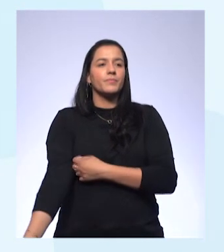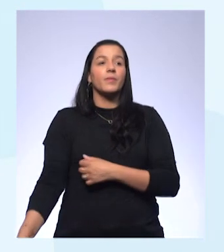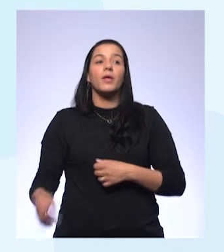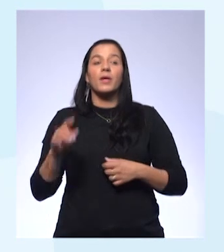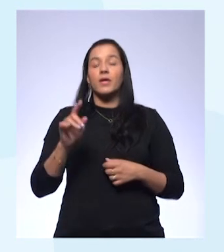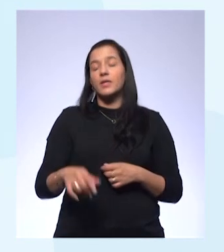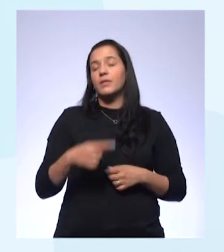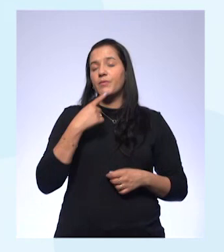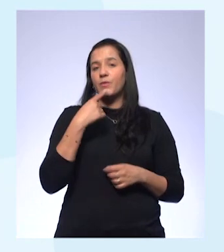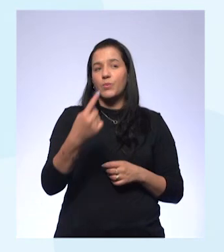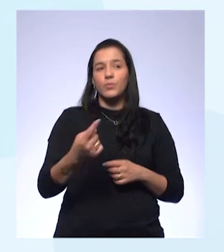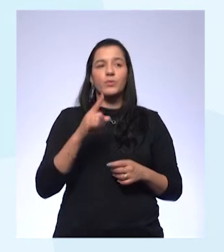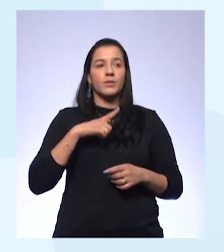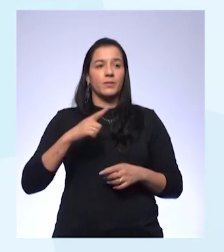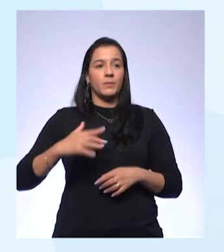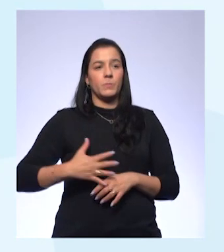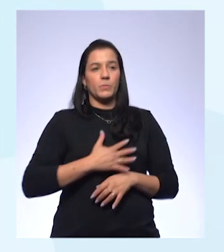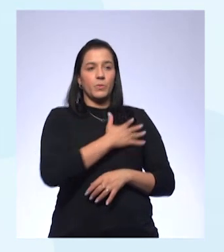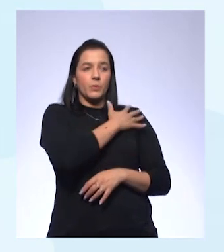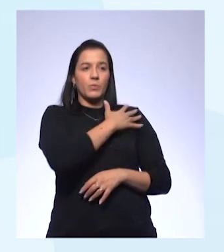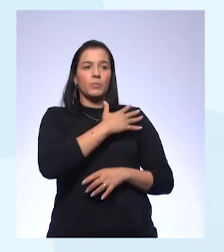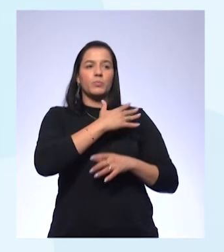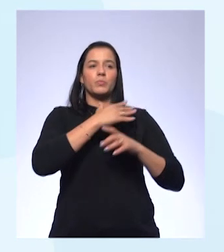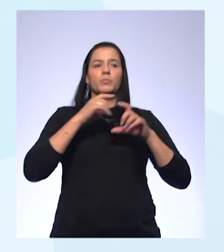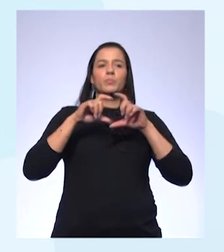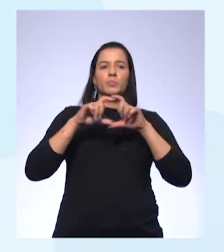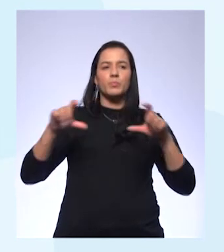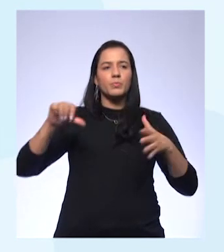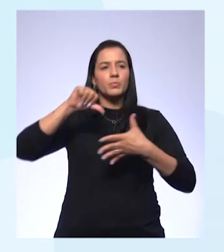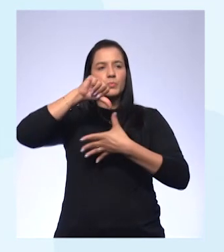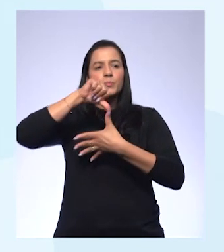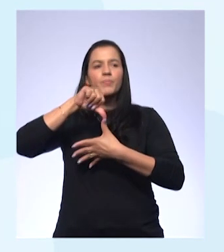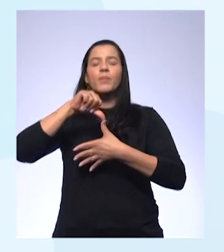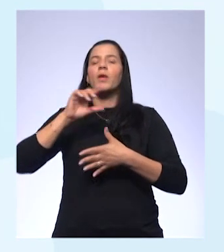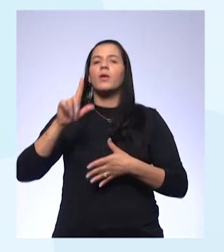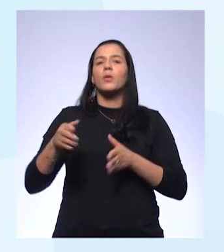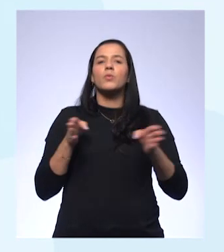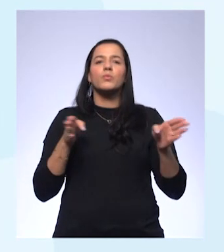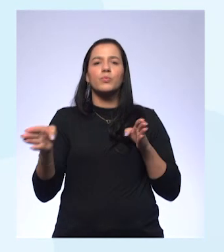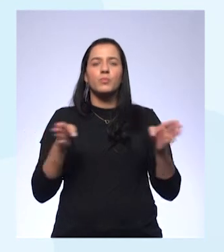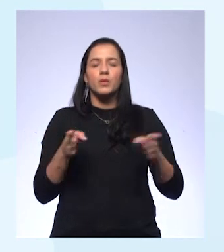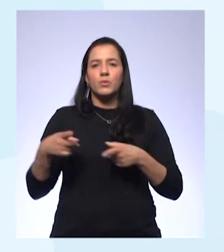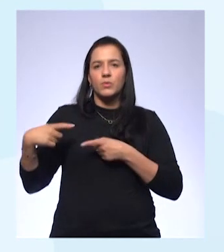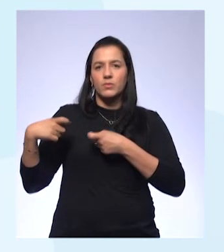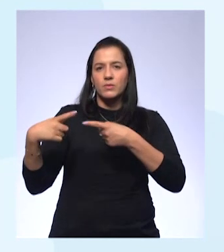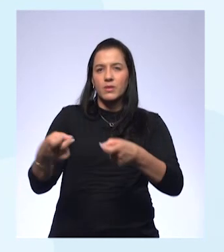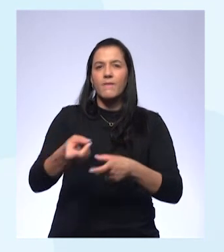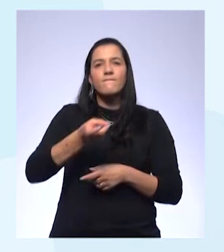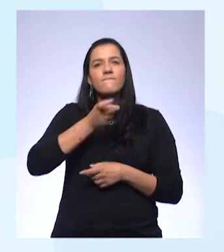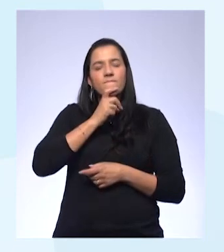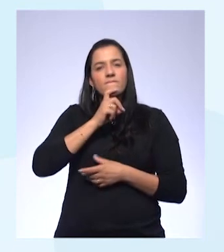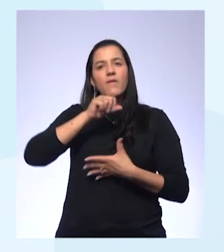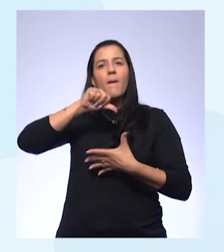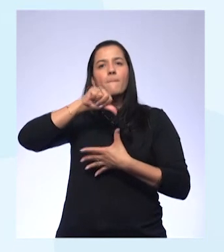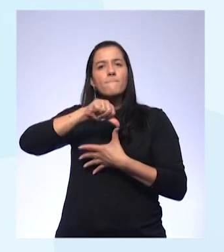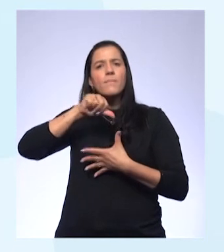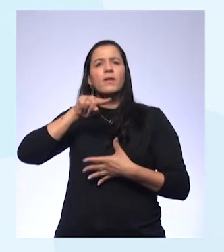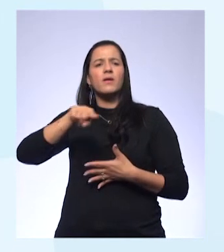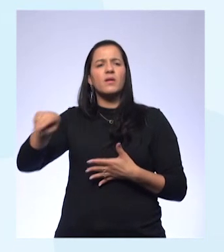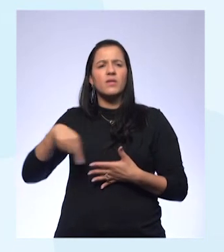Ditaduras cívico-militares na América Latina. Durante a Guerra Fria, a América Latina viveu a experiência das